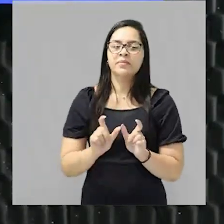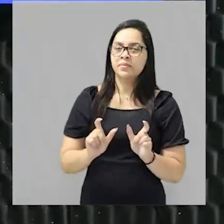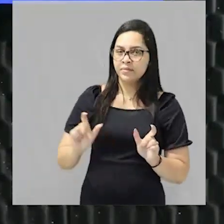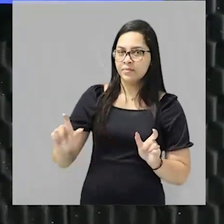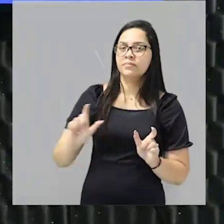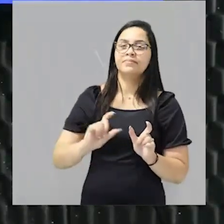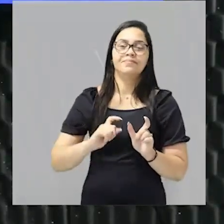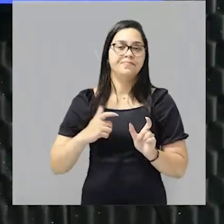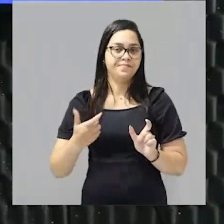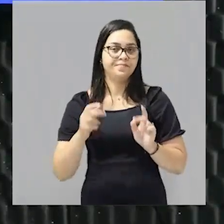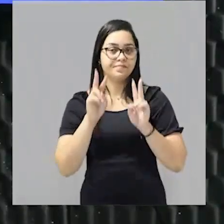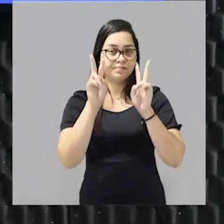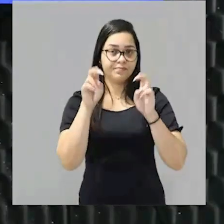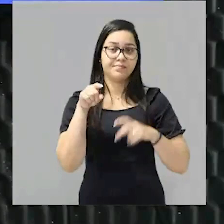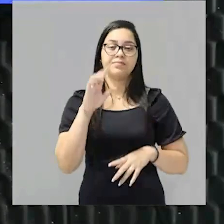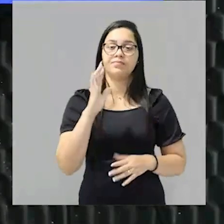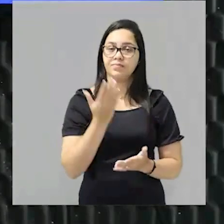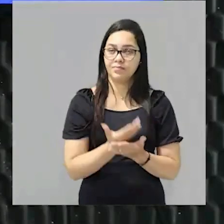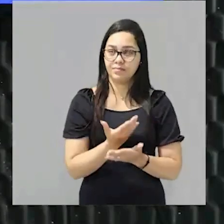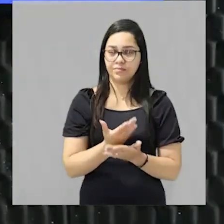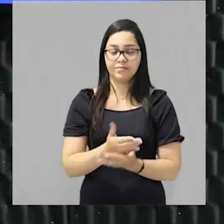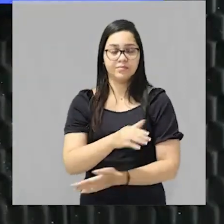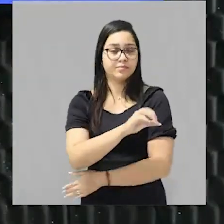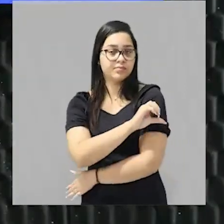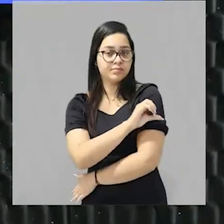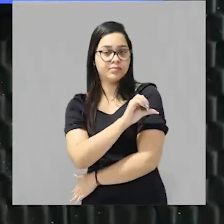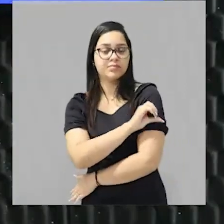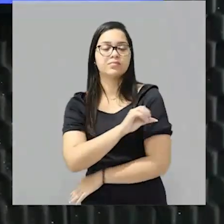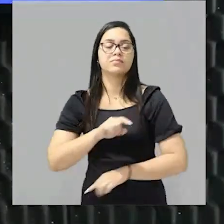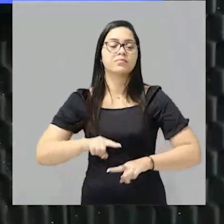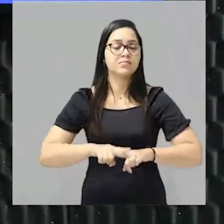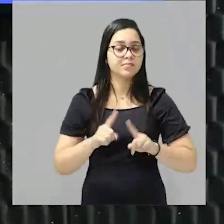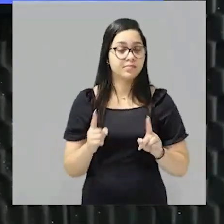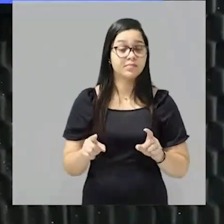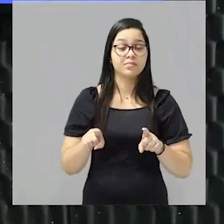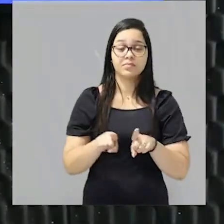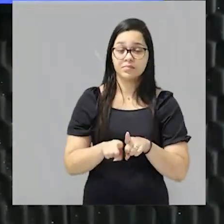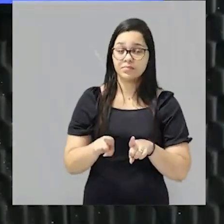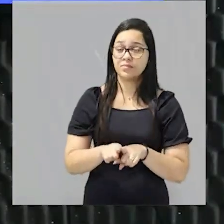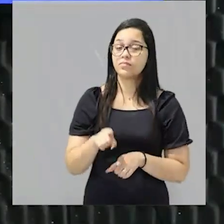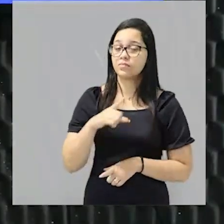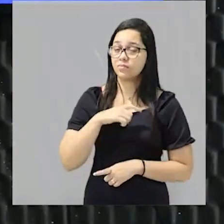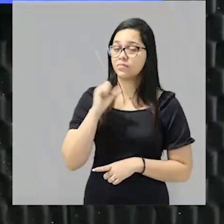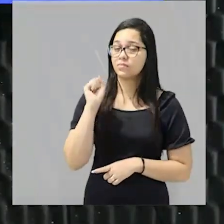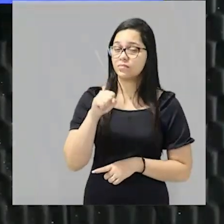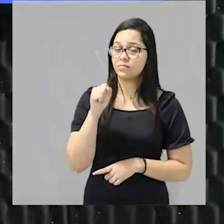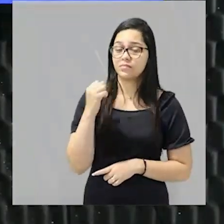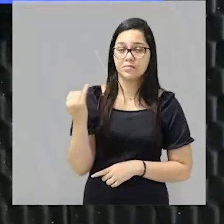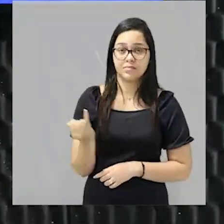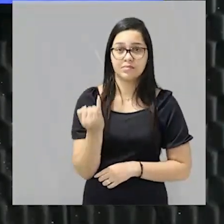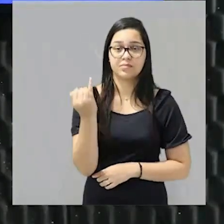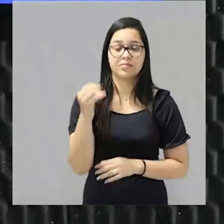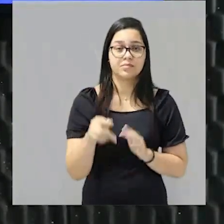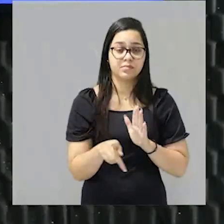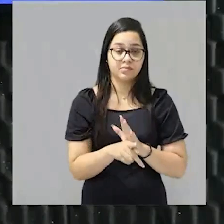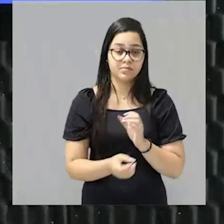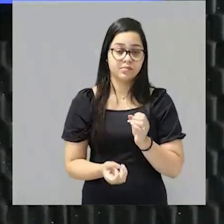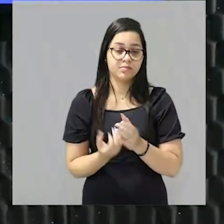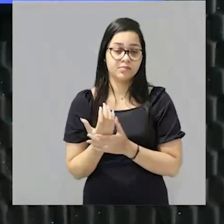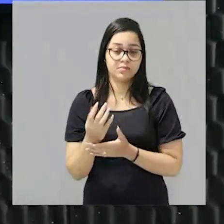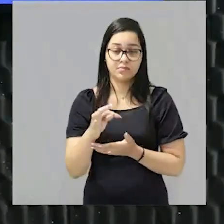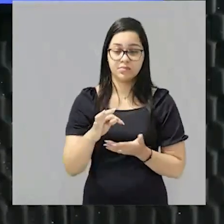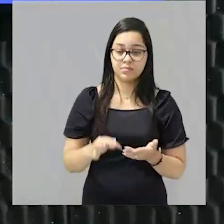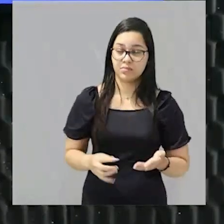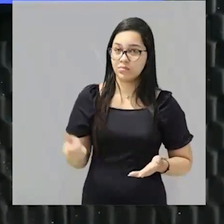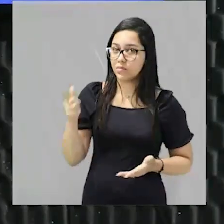antônimo, um assunto que você já estudou no ensino fundamental, mas que tem muita relevância numa produção textual, para você não